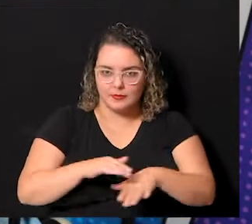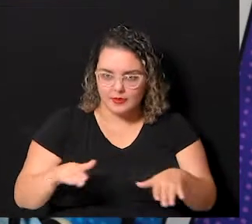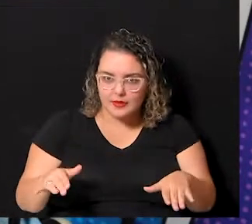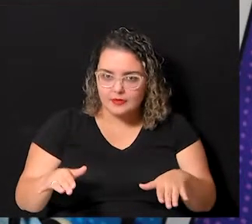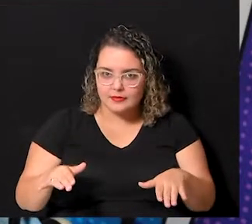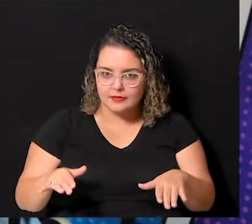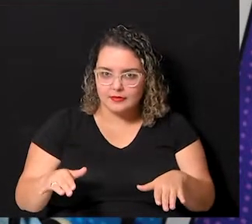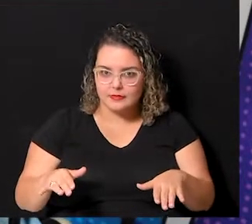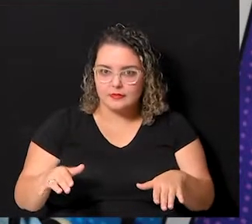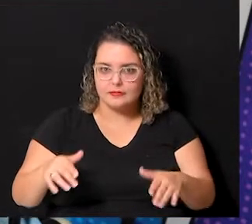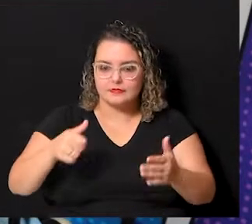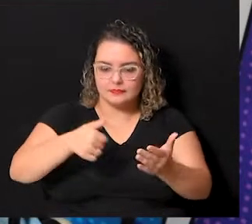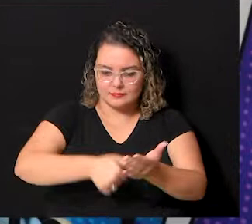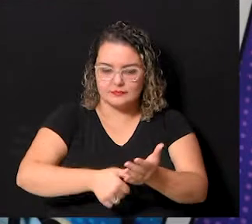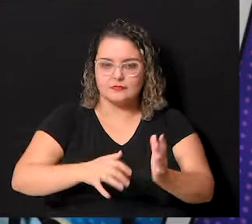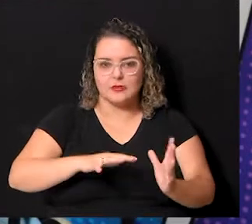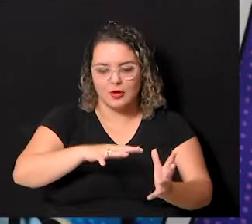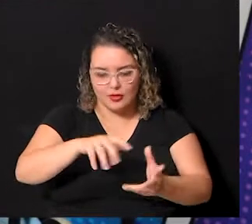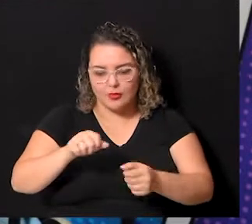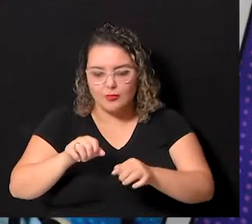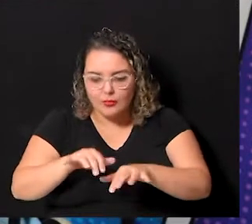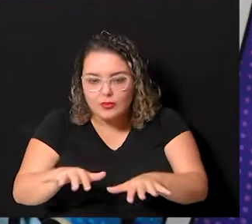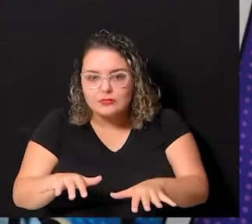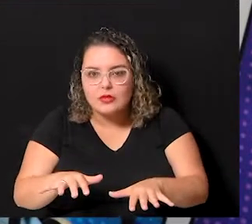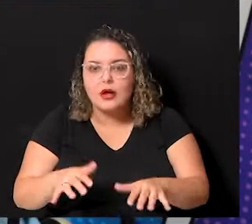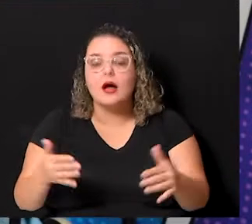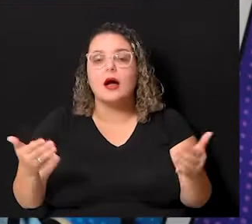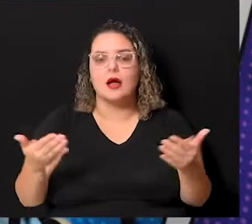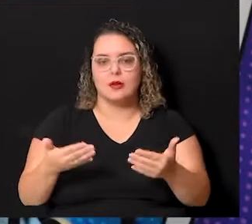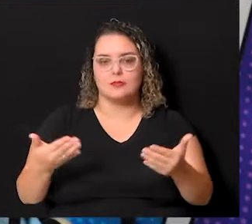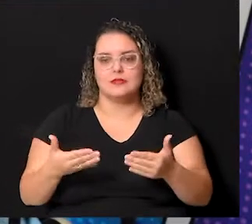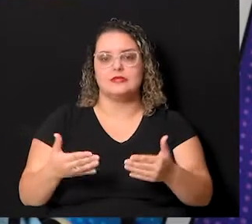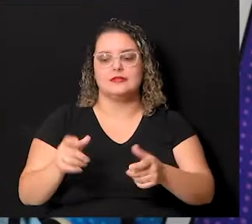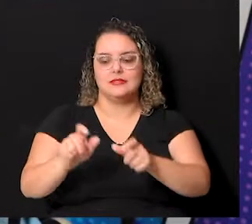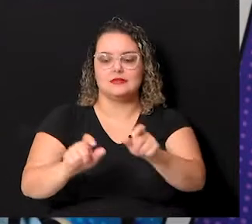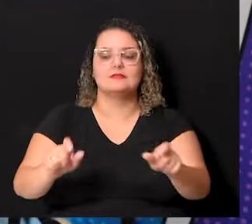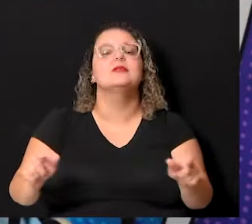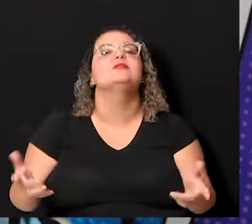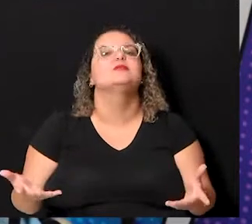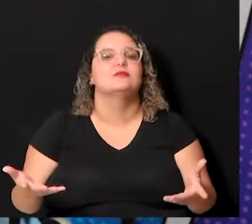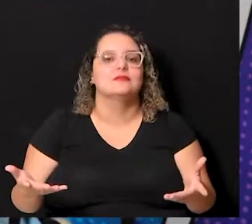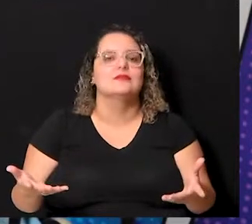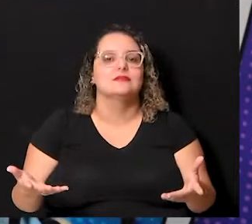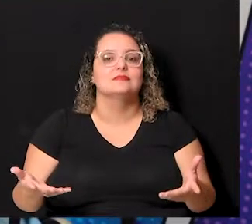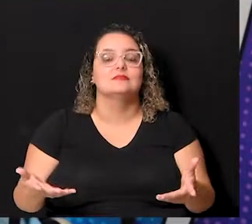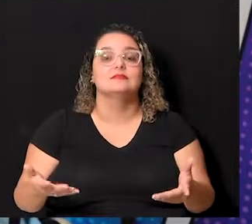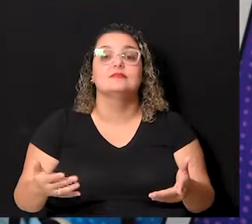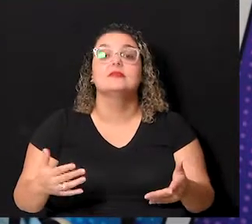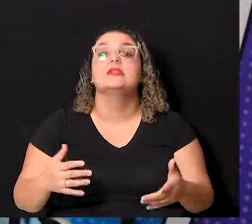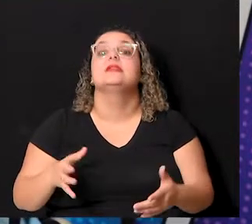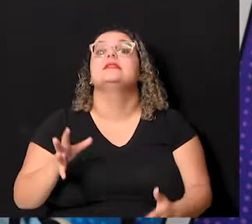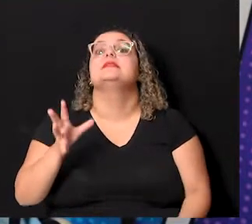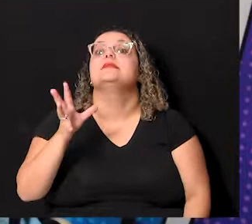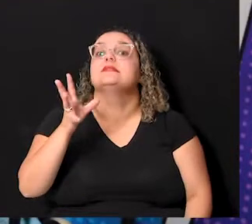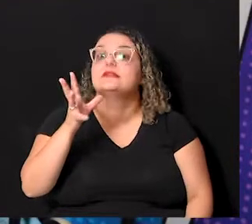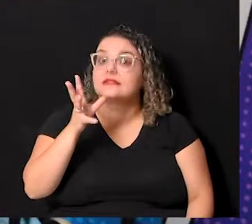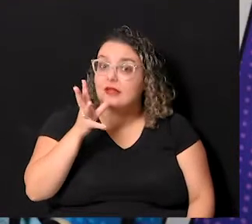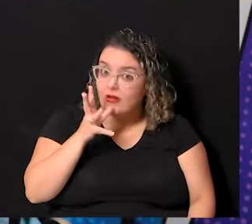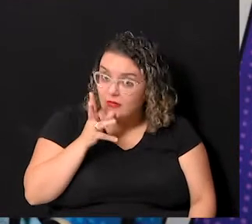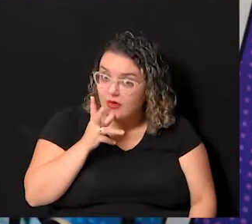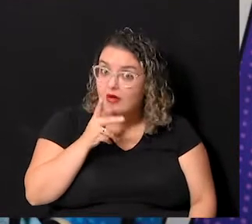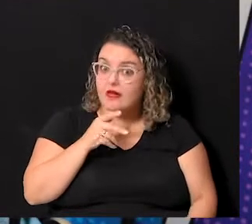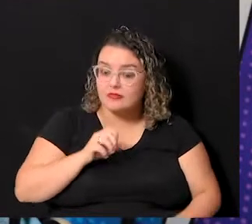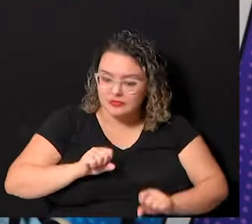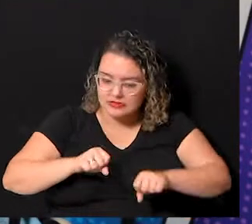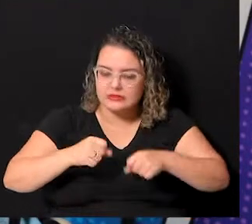cruzada dele. Eu pus ele no mundo, agora eu preciso que ele chegue nas pessoas. Para chegar nas pessoas, isso ainda é um grande